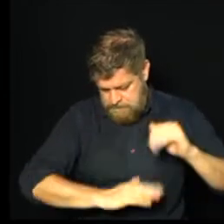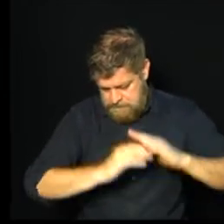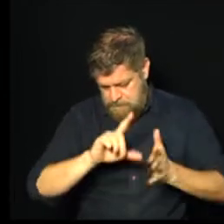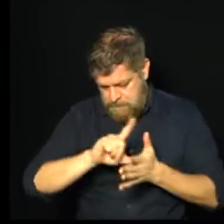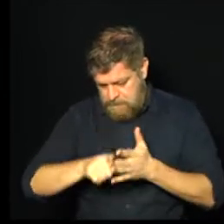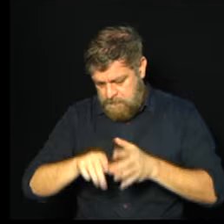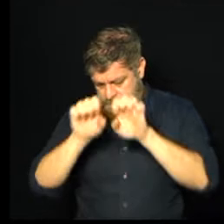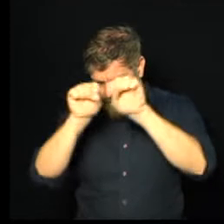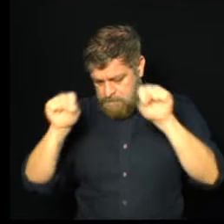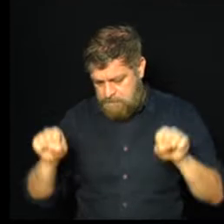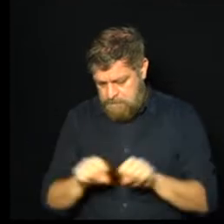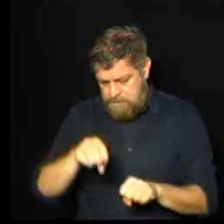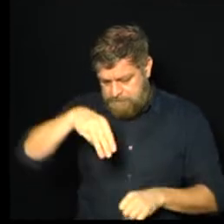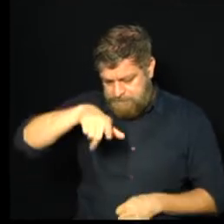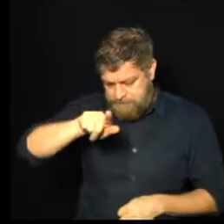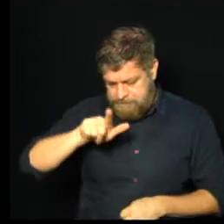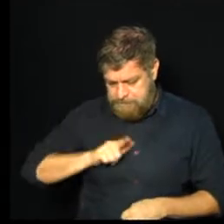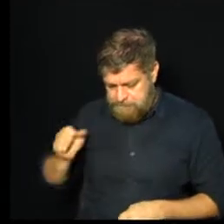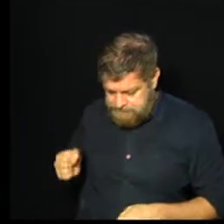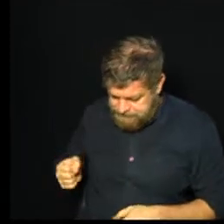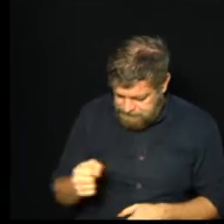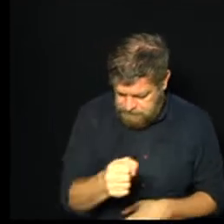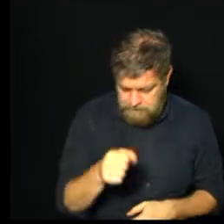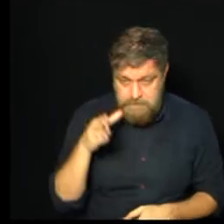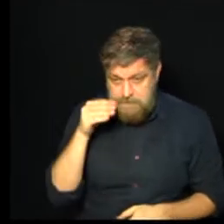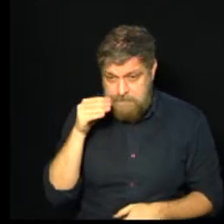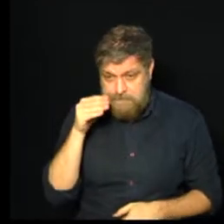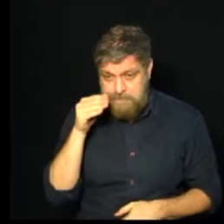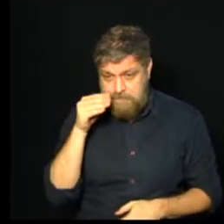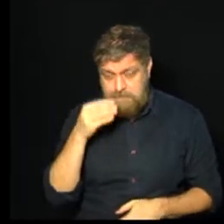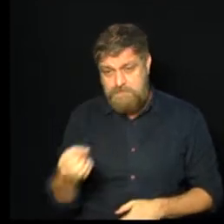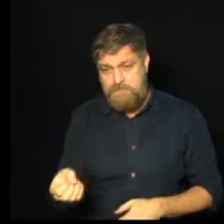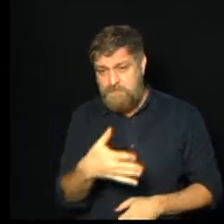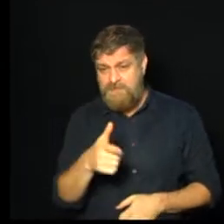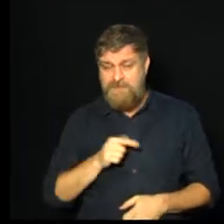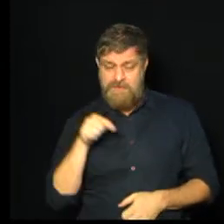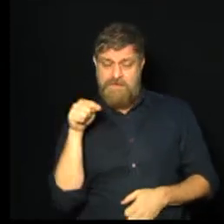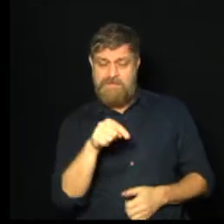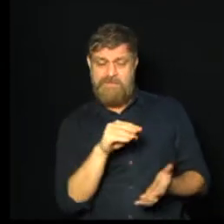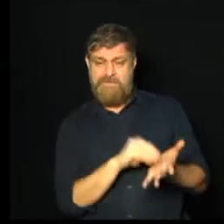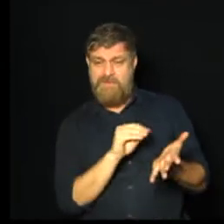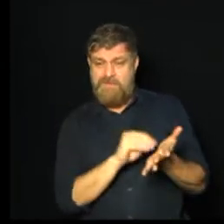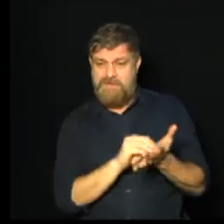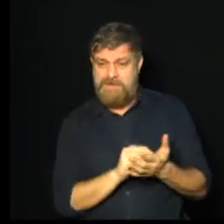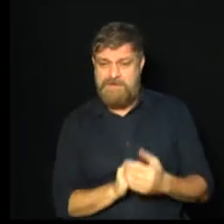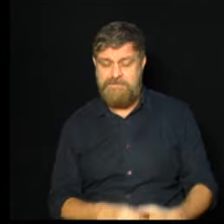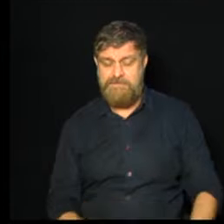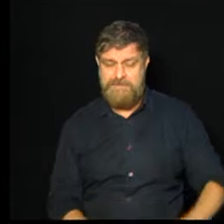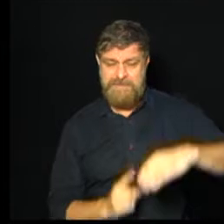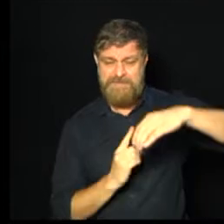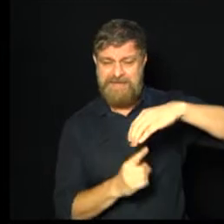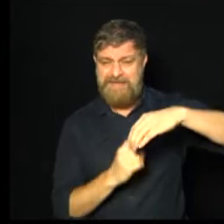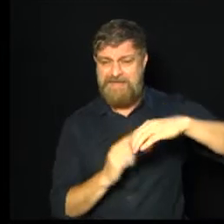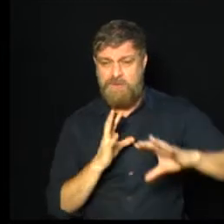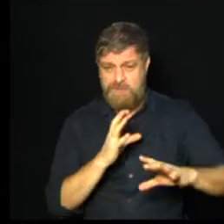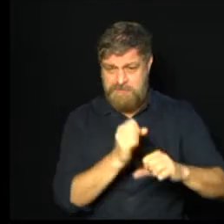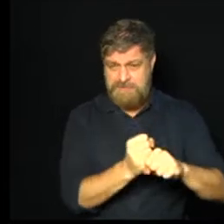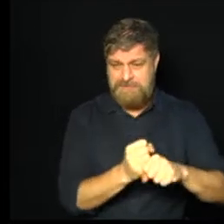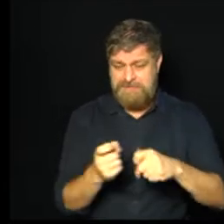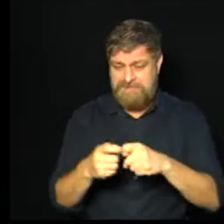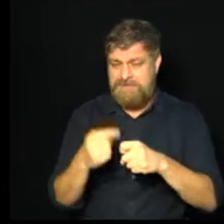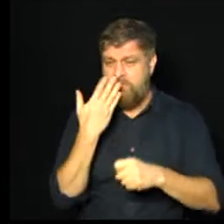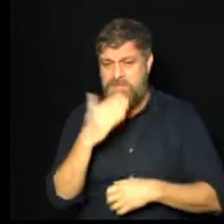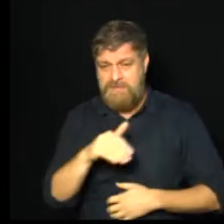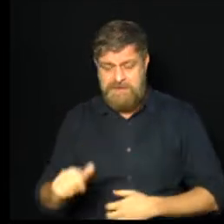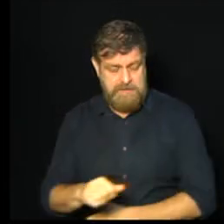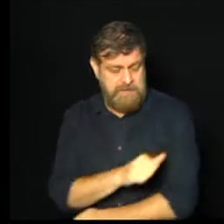Gatti. Então, nós tínhamos um déficit grande de clínico geral, pediatra, enfermeiro